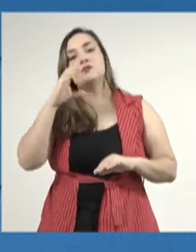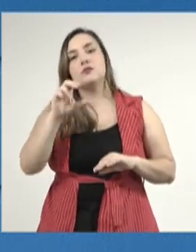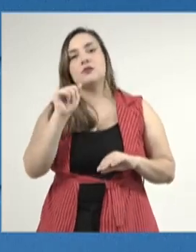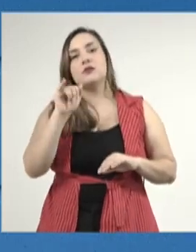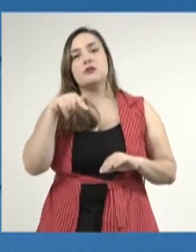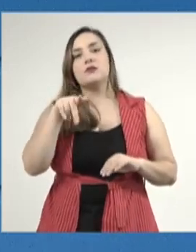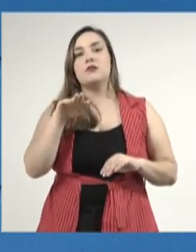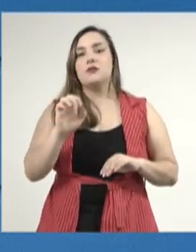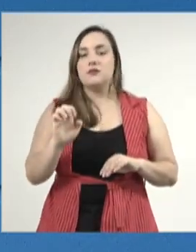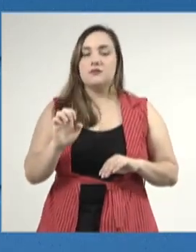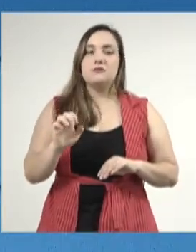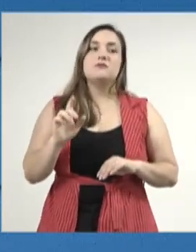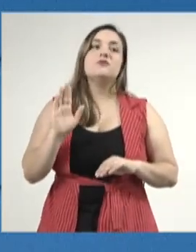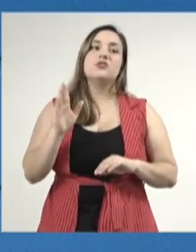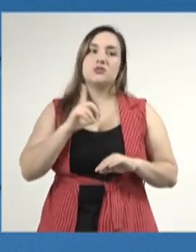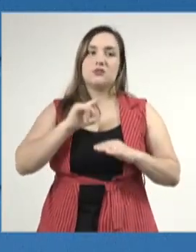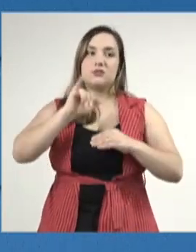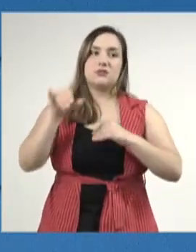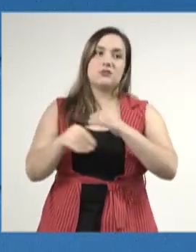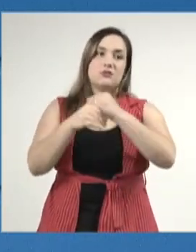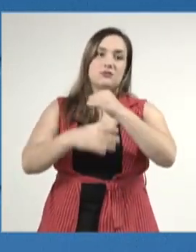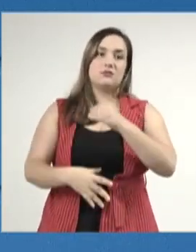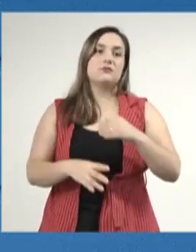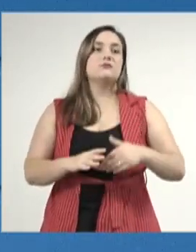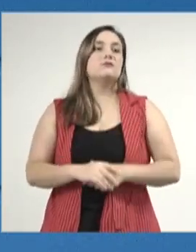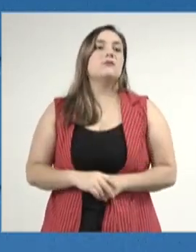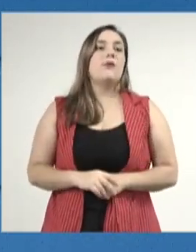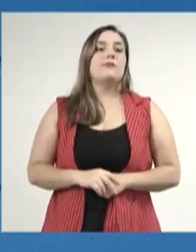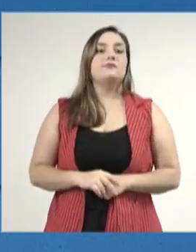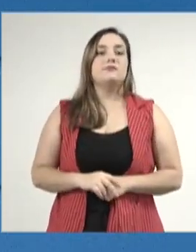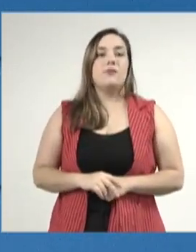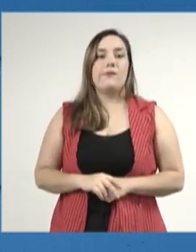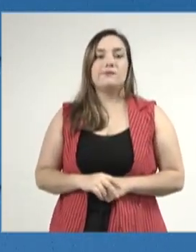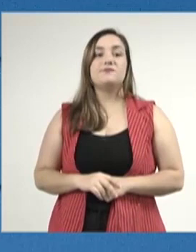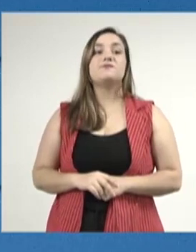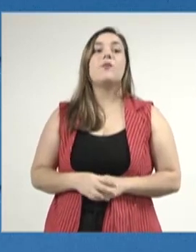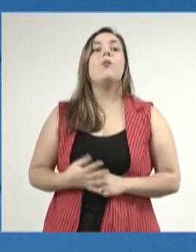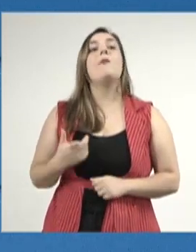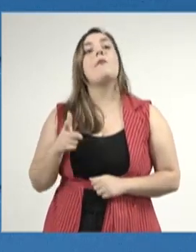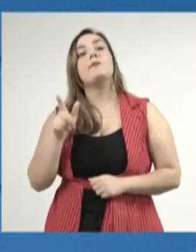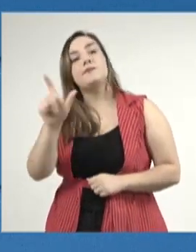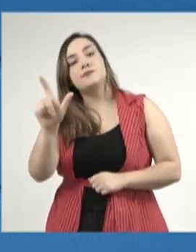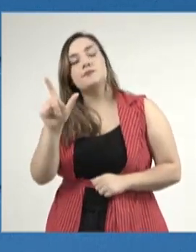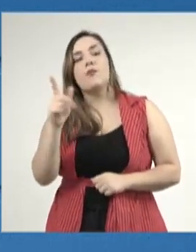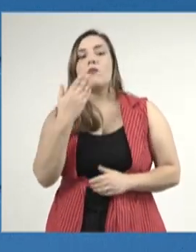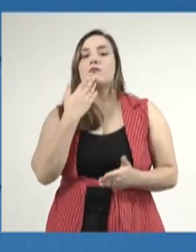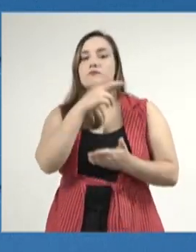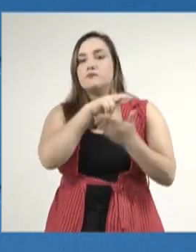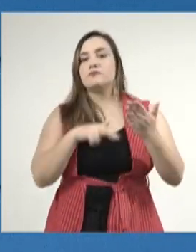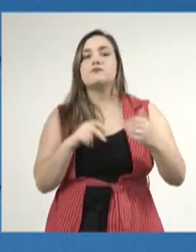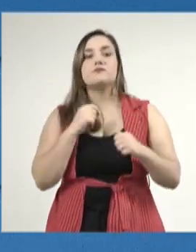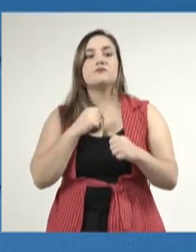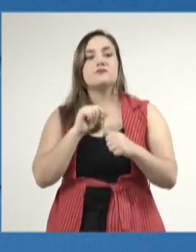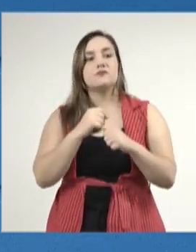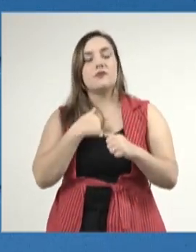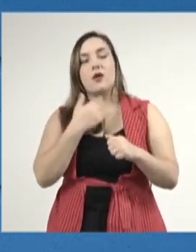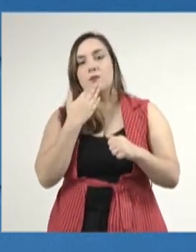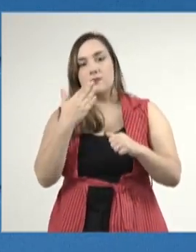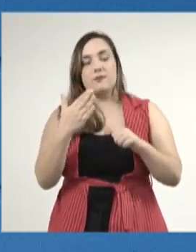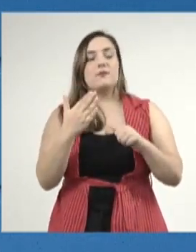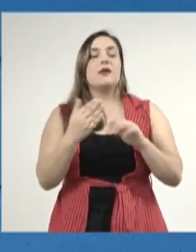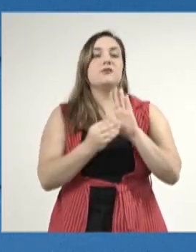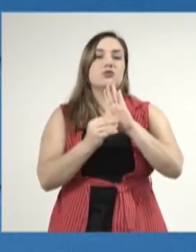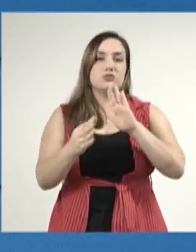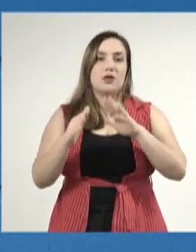casa, com a devida justificativa em anexo, senhor presidente. A segunda, eu indico à mesa diretora, após ouvir o colega no plenário, que